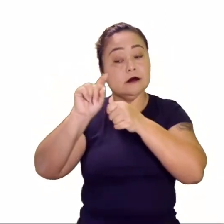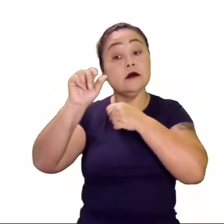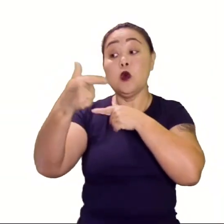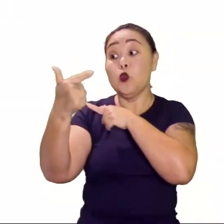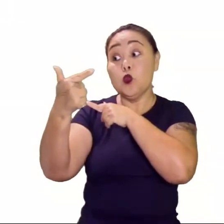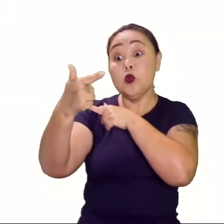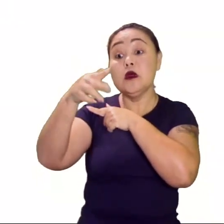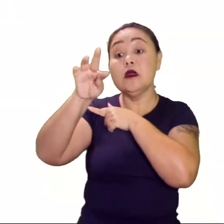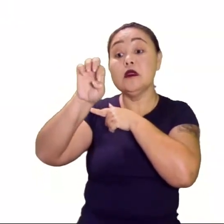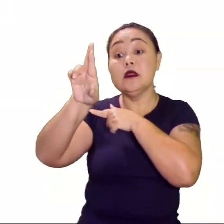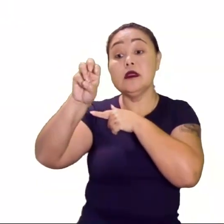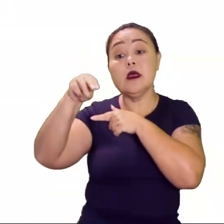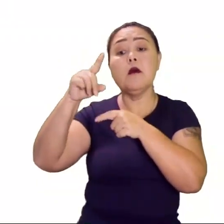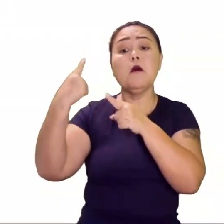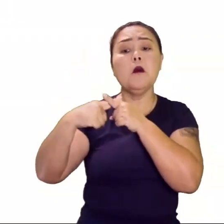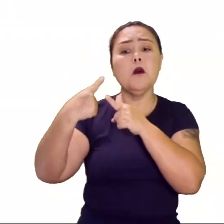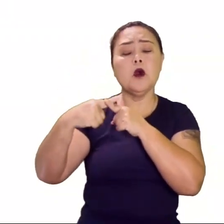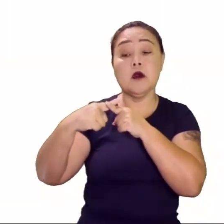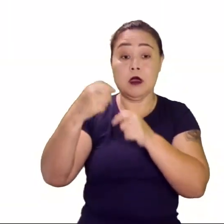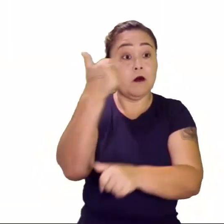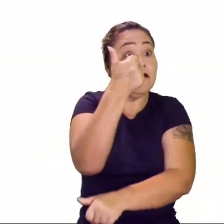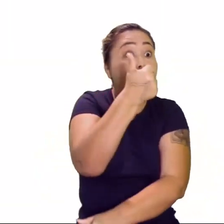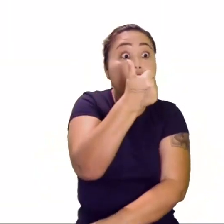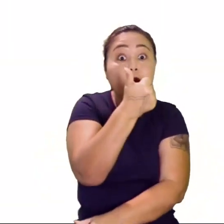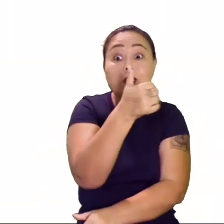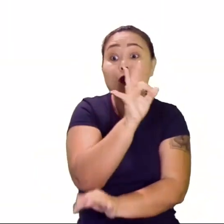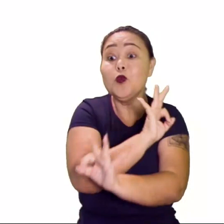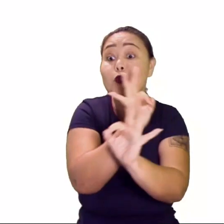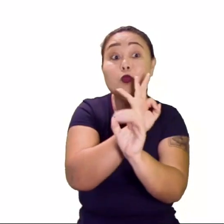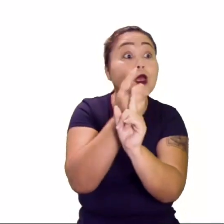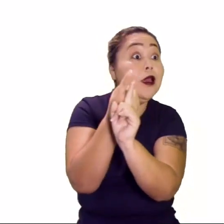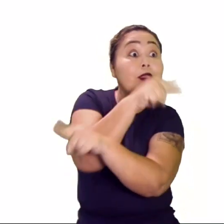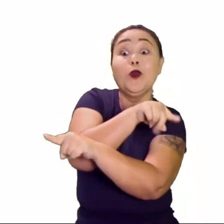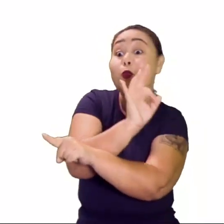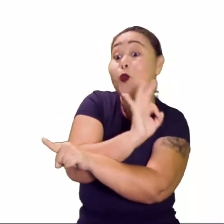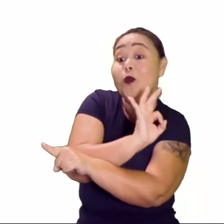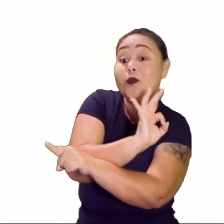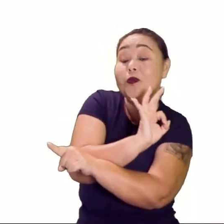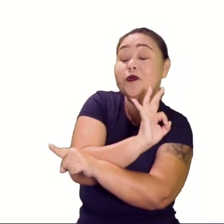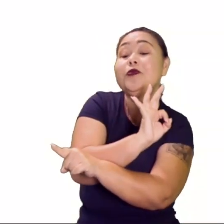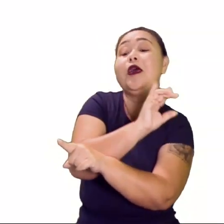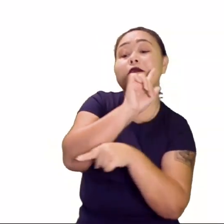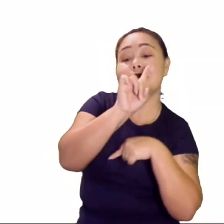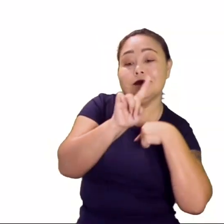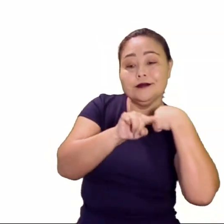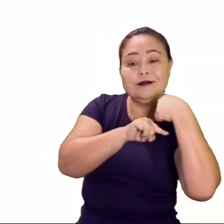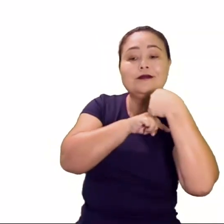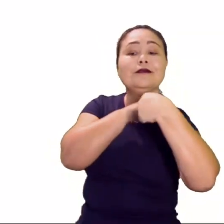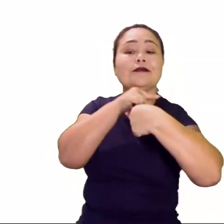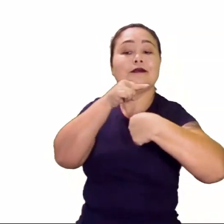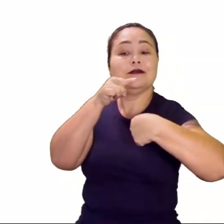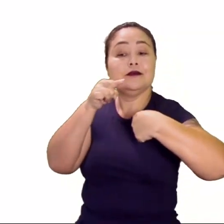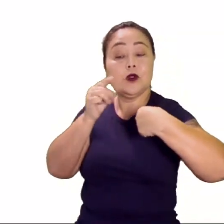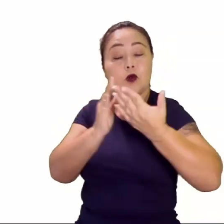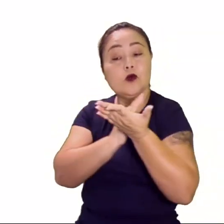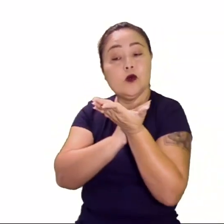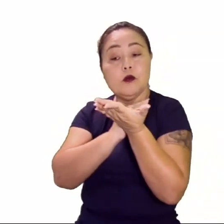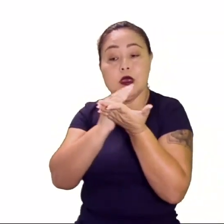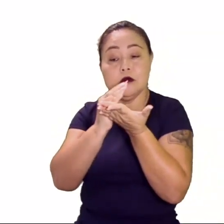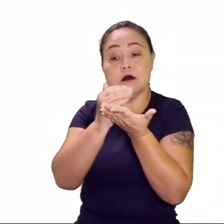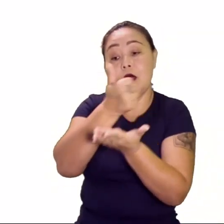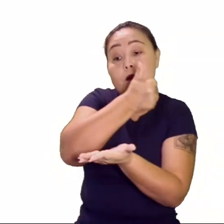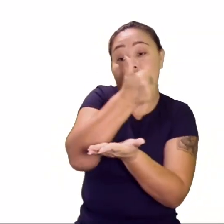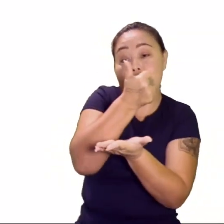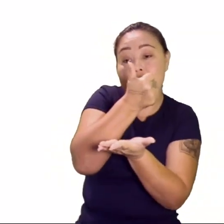termo, por que é assim? Porque o primeiro termo não tem termo anterior. Nós aprendemos que na sequência nós começamos pelo